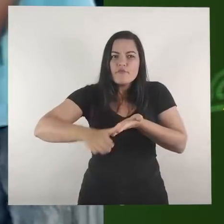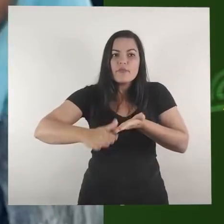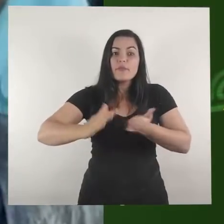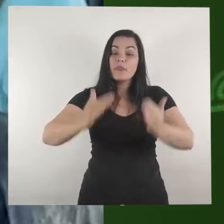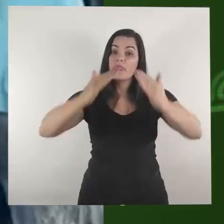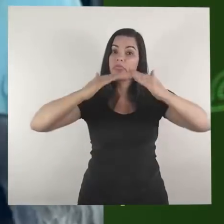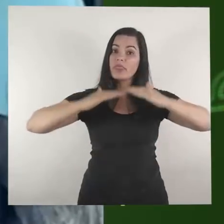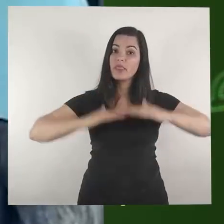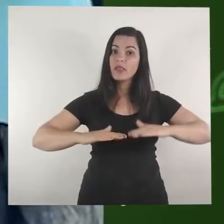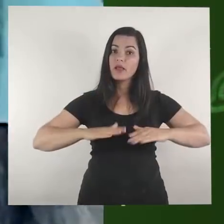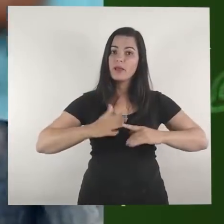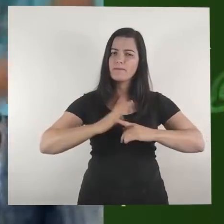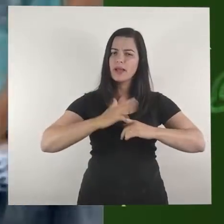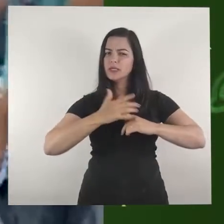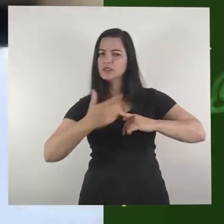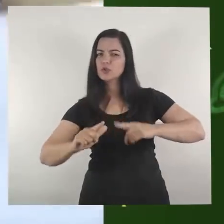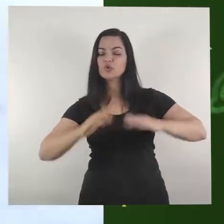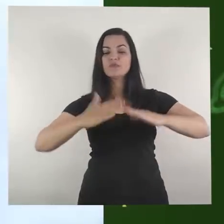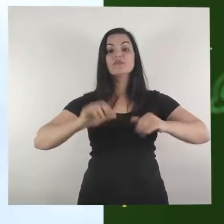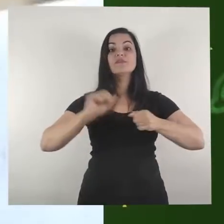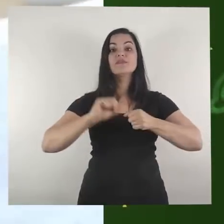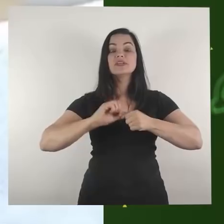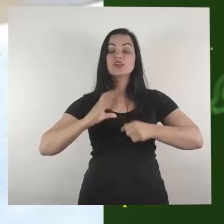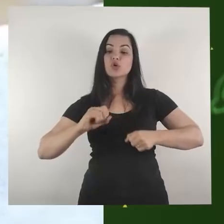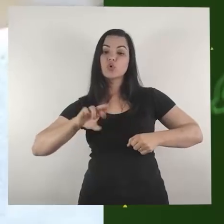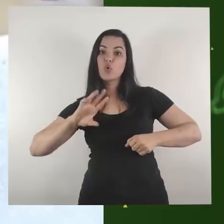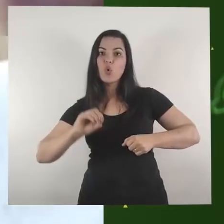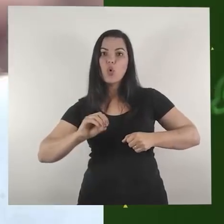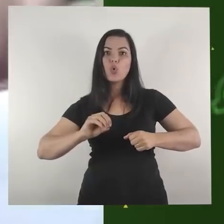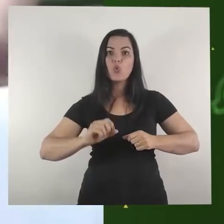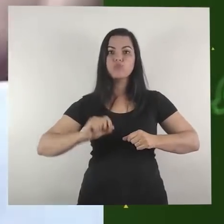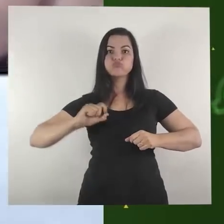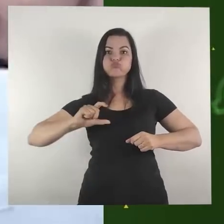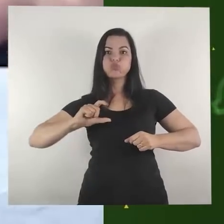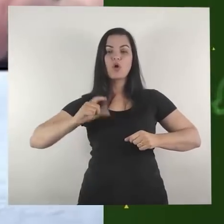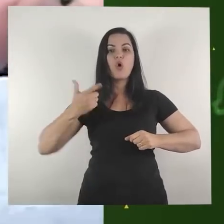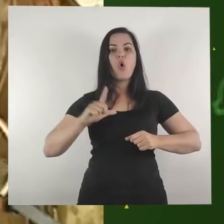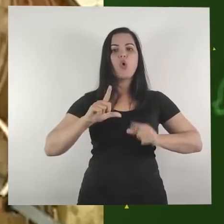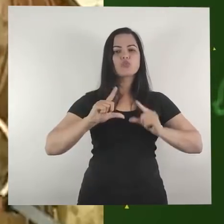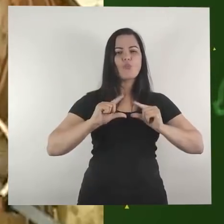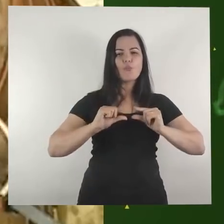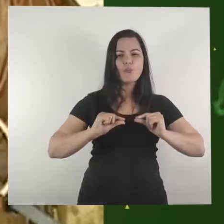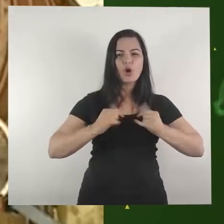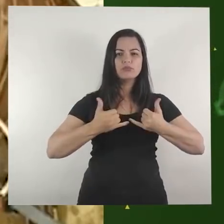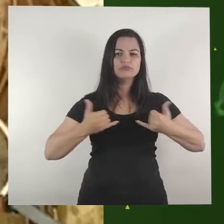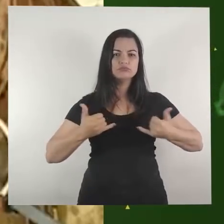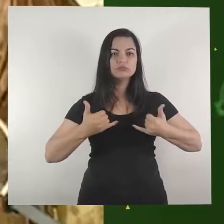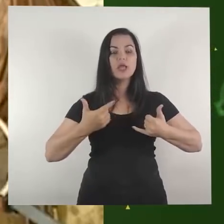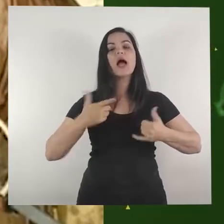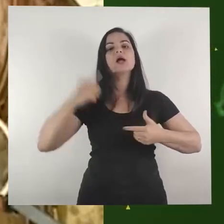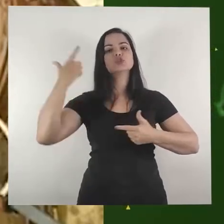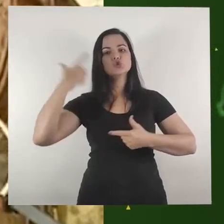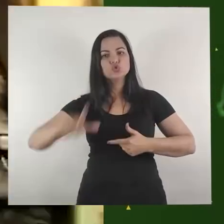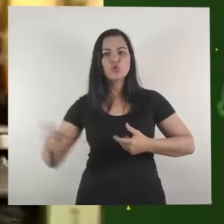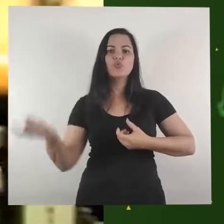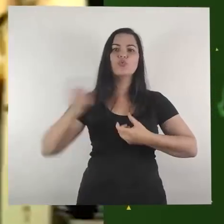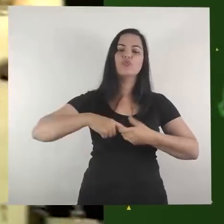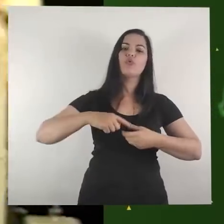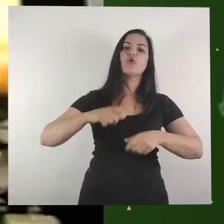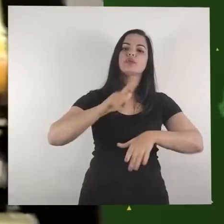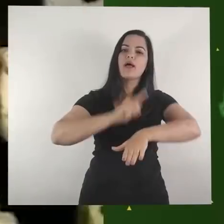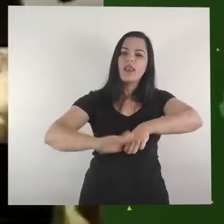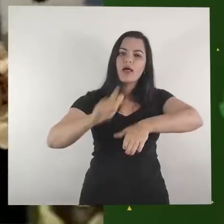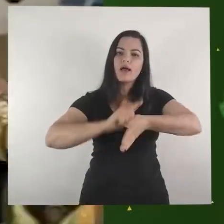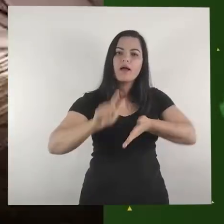rebaixadora são feitos couros de diferentes grossuras, cada um para um tipo de produto. Mais um banhozinho,